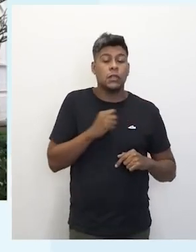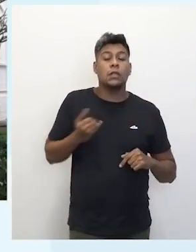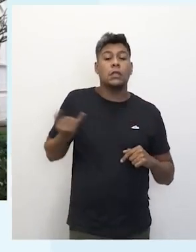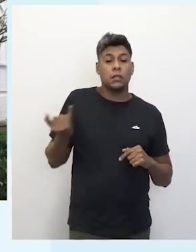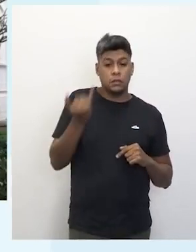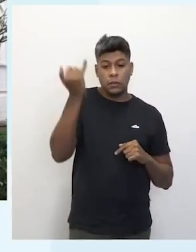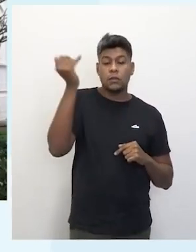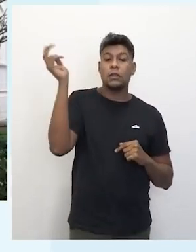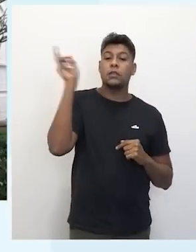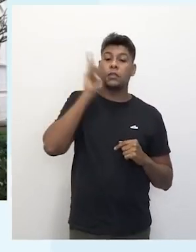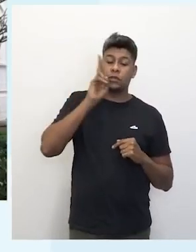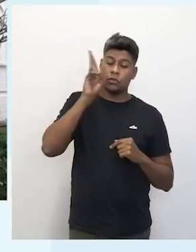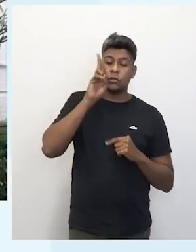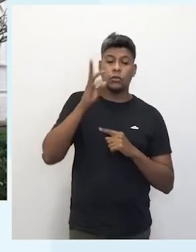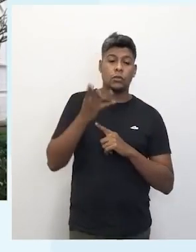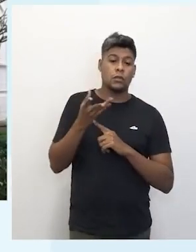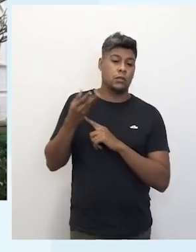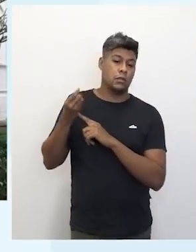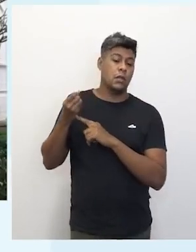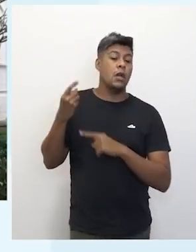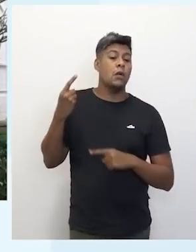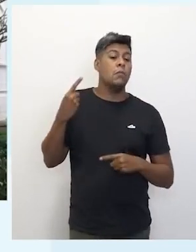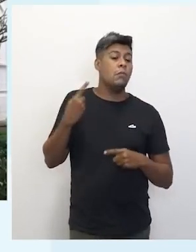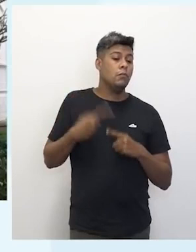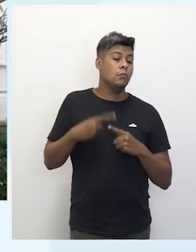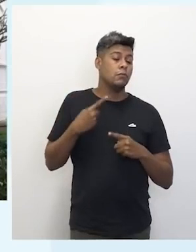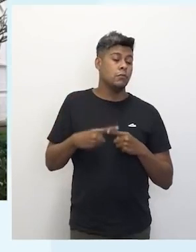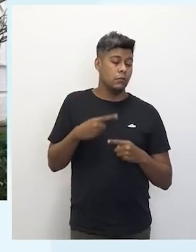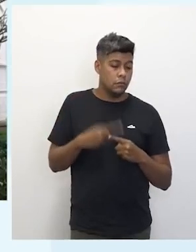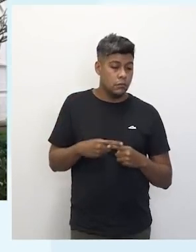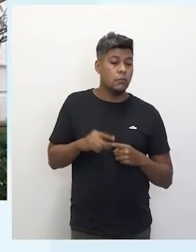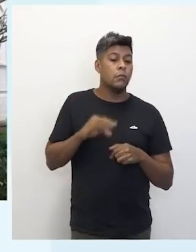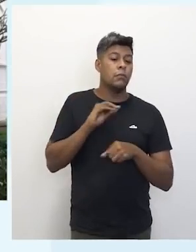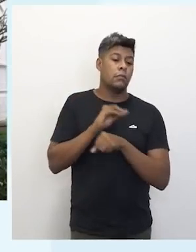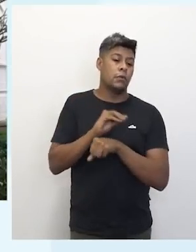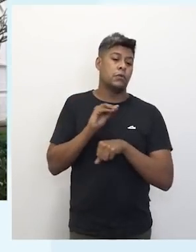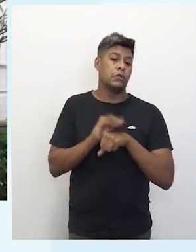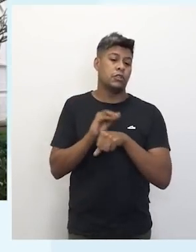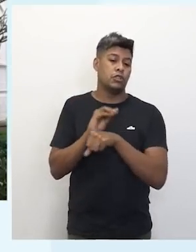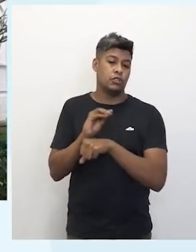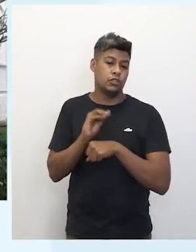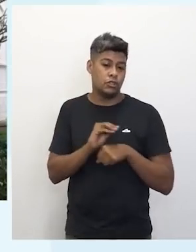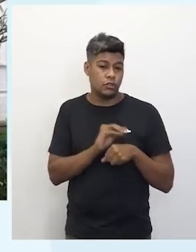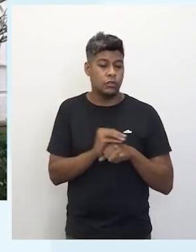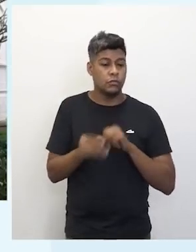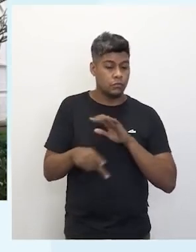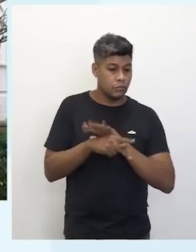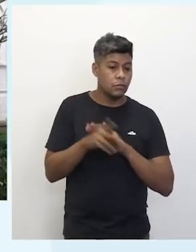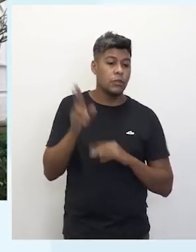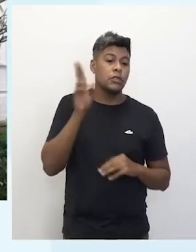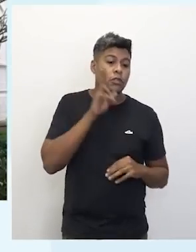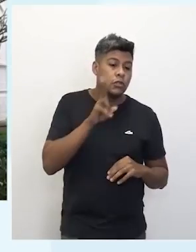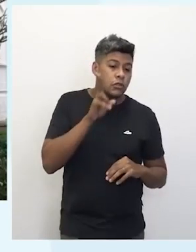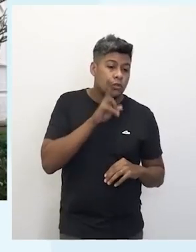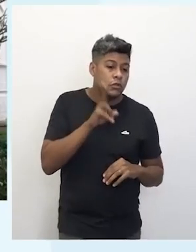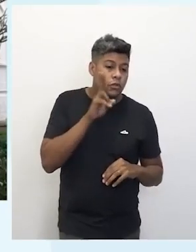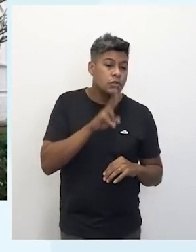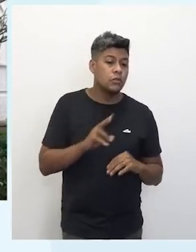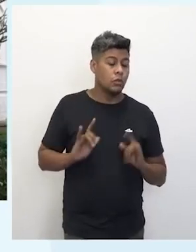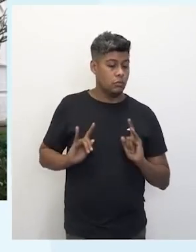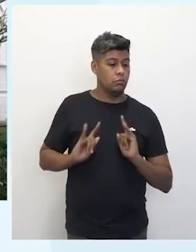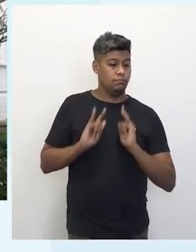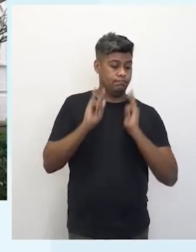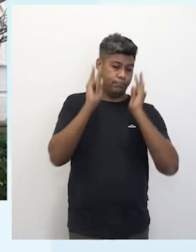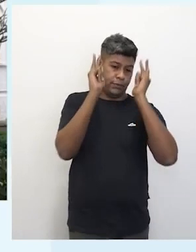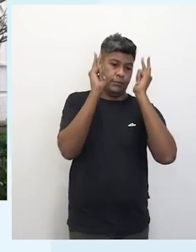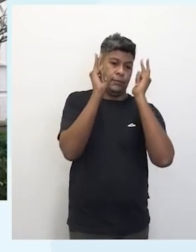artística e histórica. Por quê? Por que o tombamento? Para proteger, né? Para proteger essa história, proteger esse legado, proteger esse prédio, esse